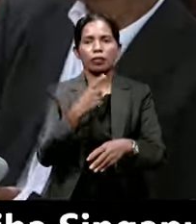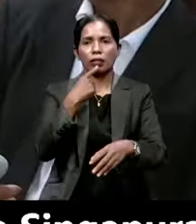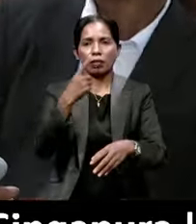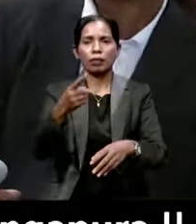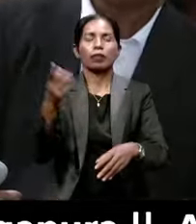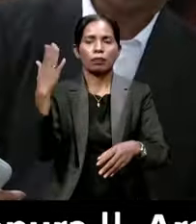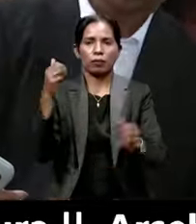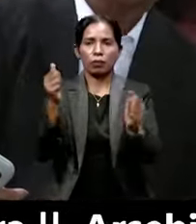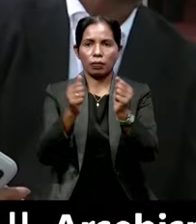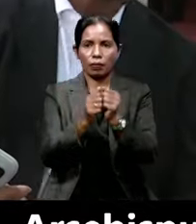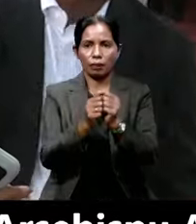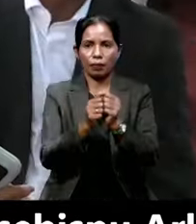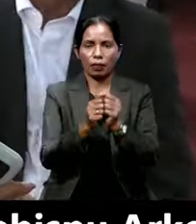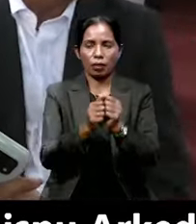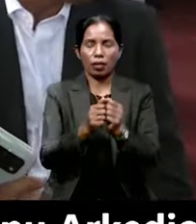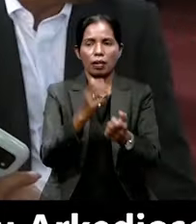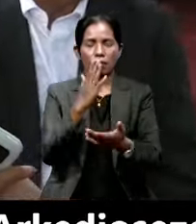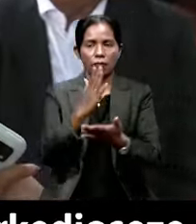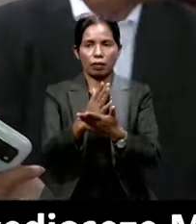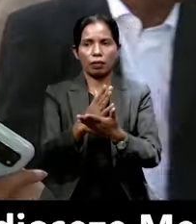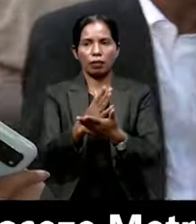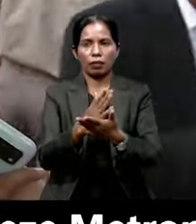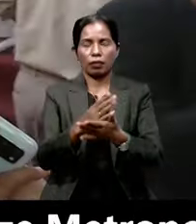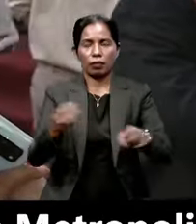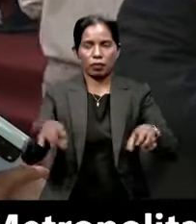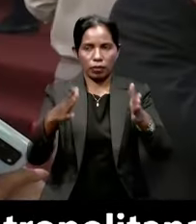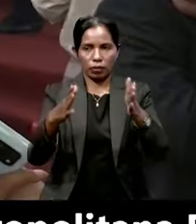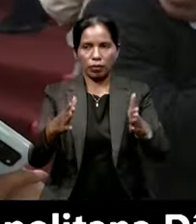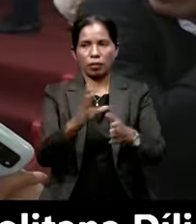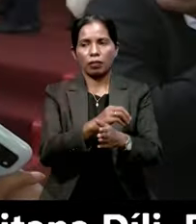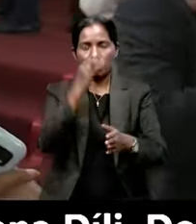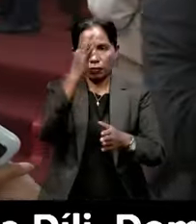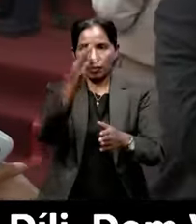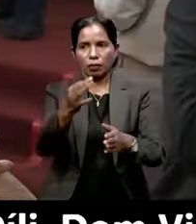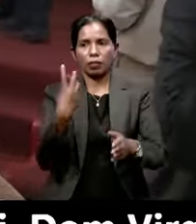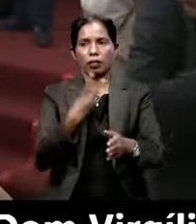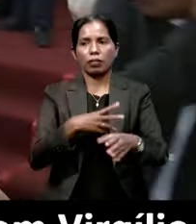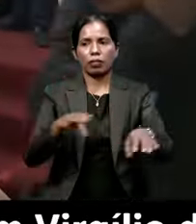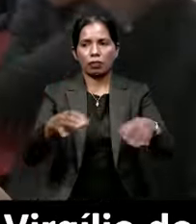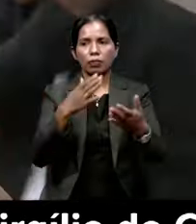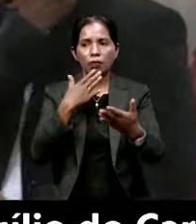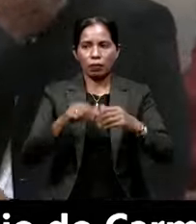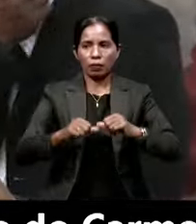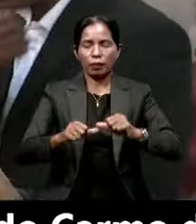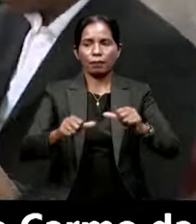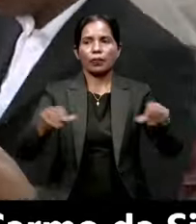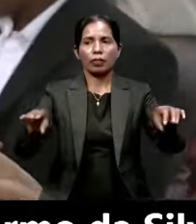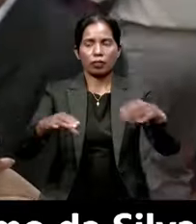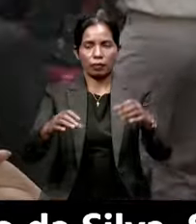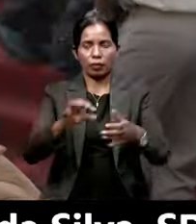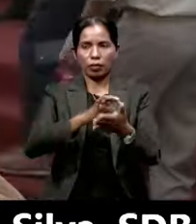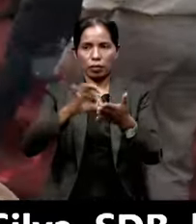com limite ela foi tanha funcionário e a partir de hoje pelo dia serviço lá normal liliu ia serviço registro